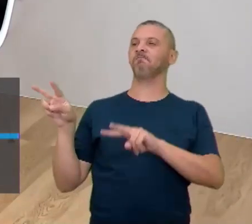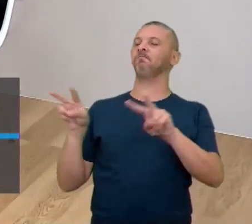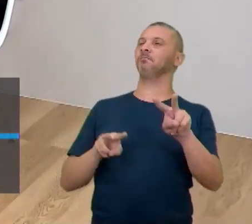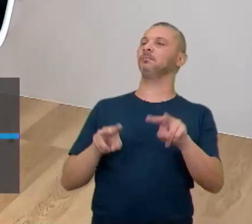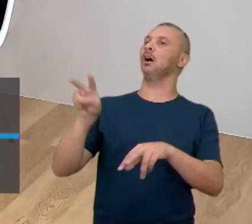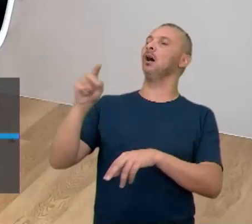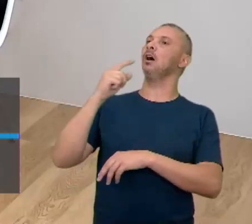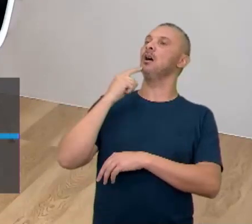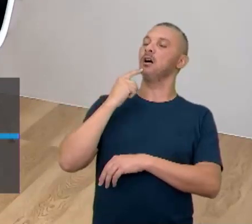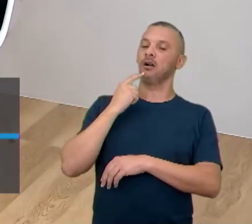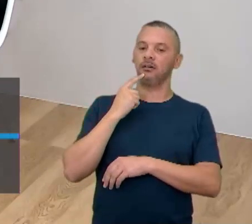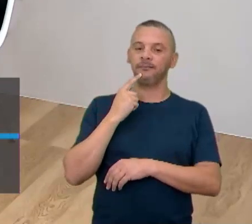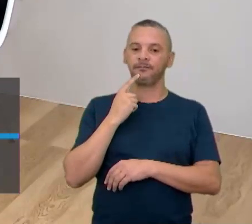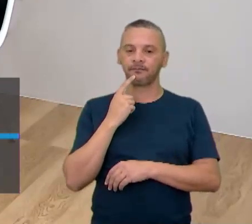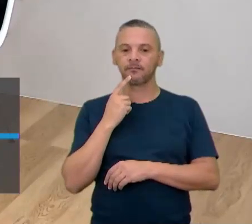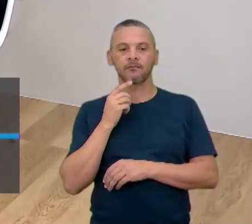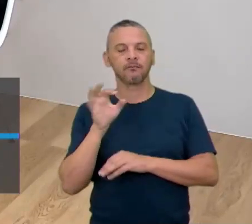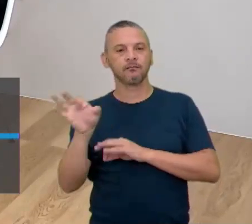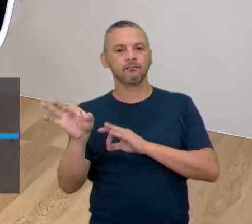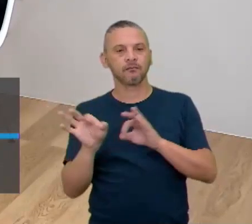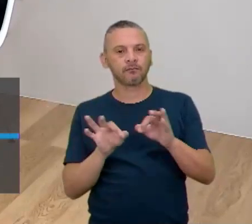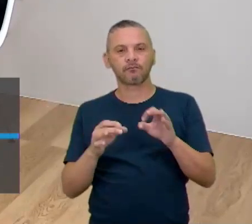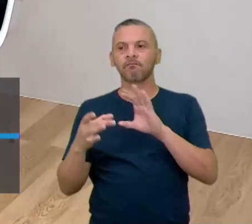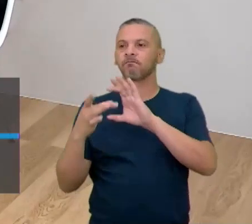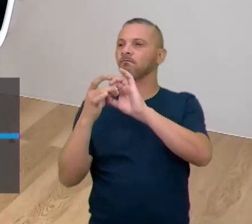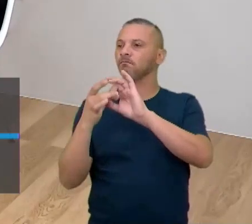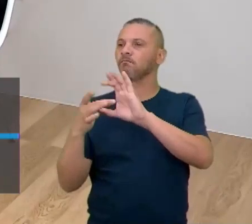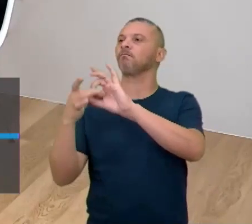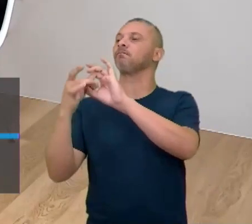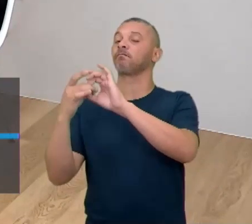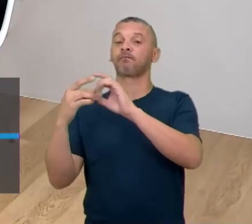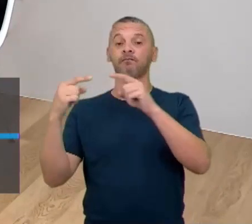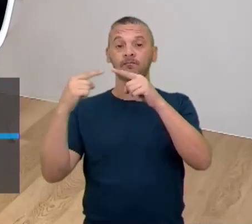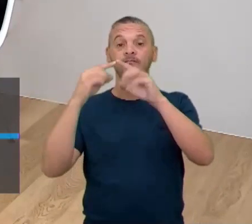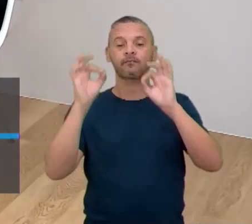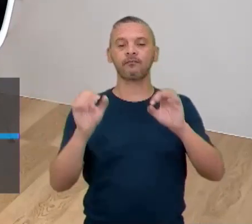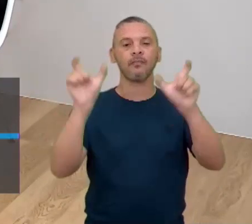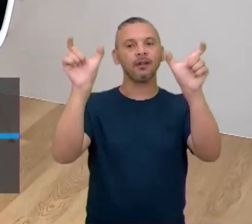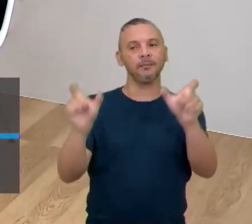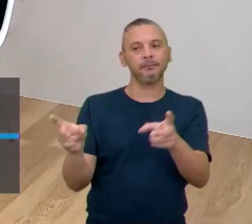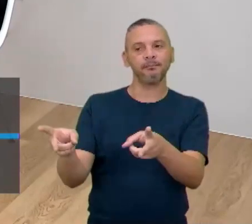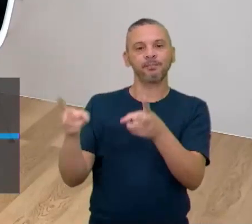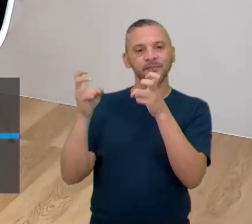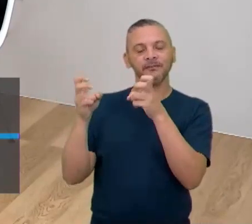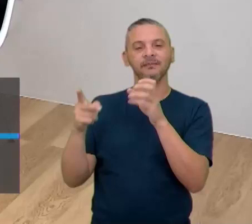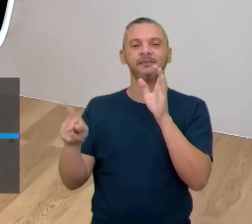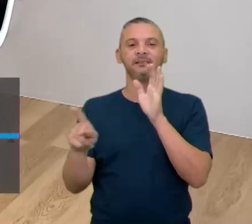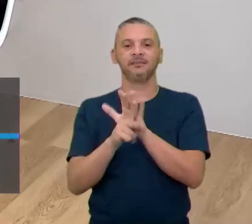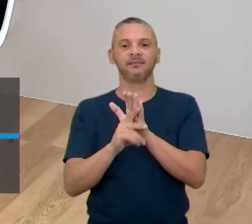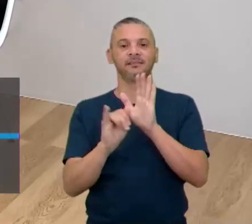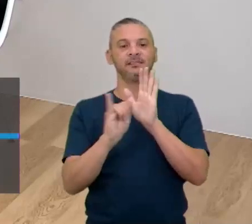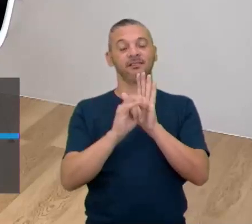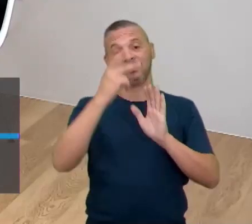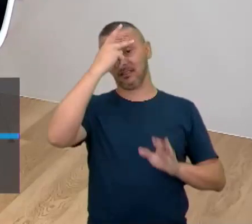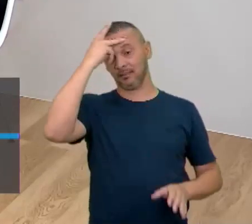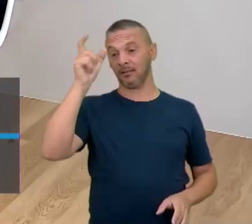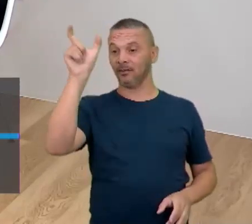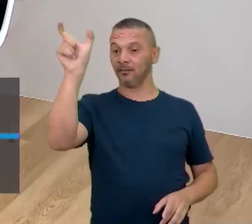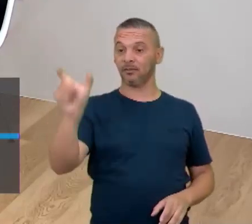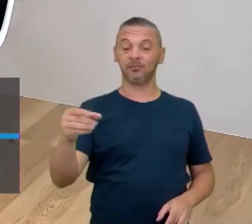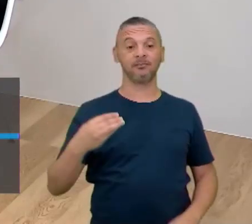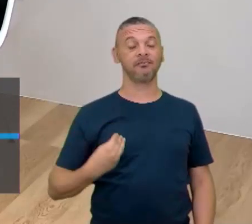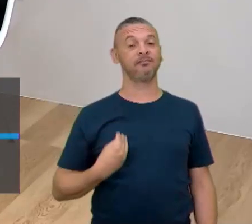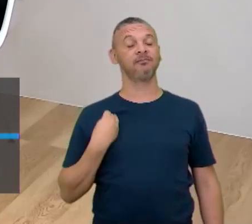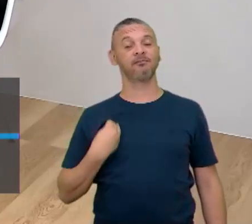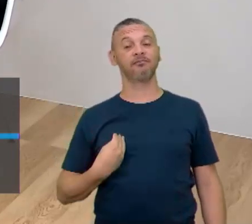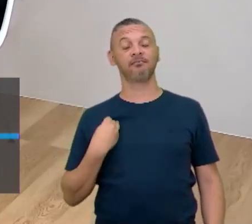né? E aí ele começa a fazer as conexões e tal, e você percebe como isso acaba se transformando numa espécie de modo de